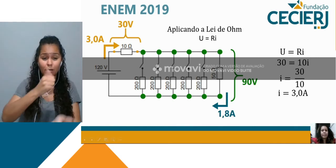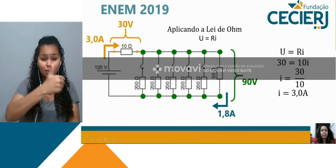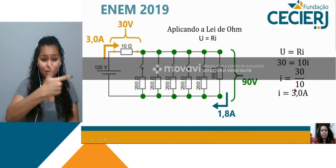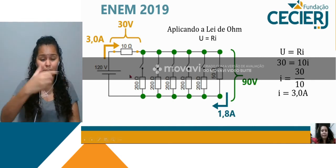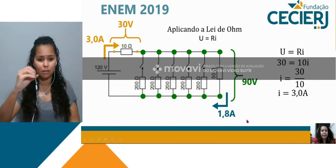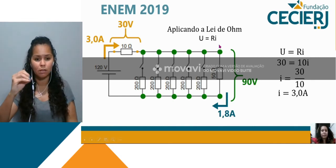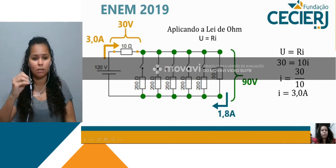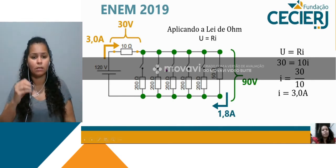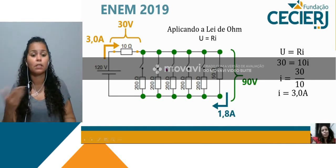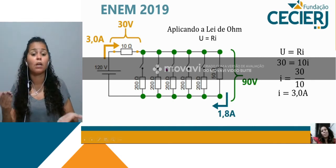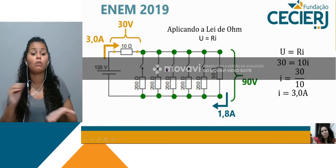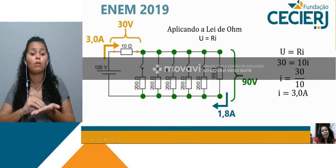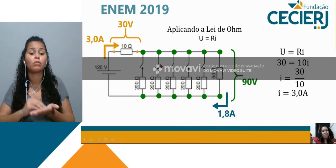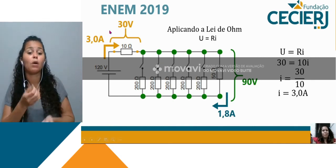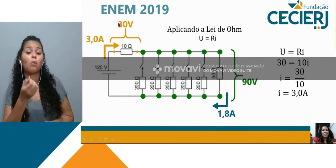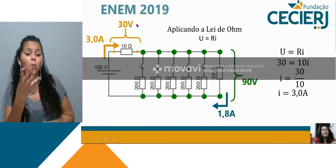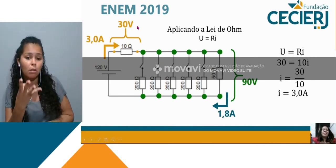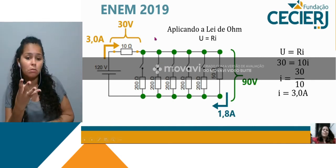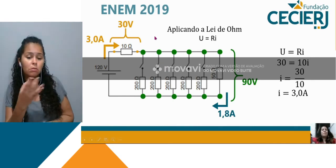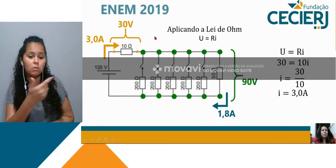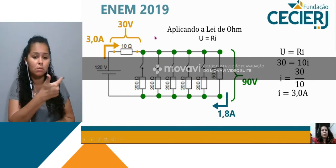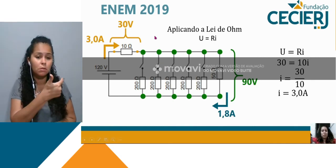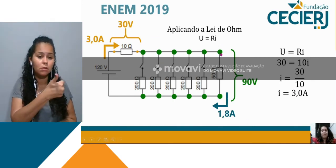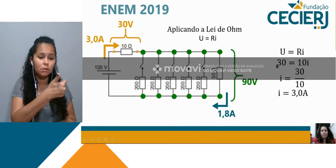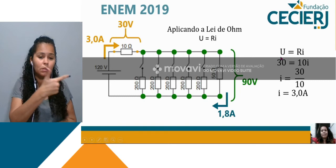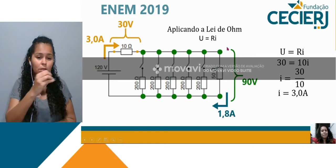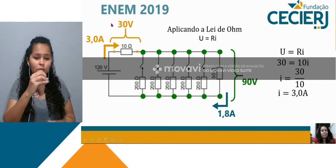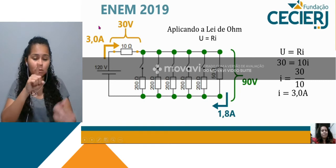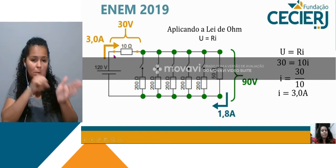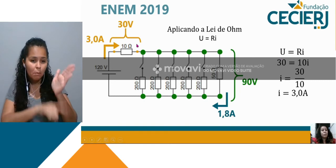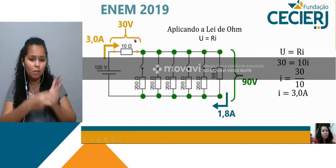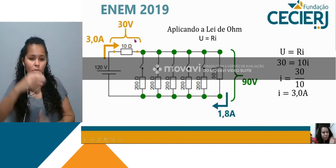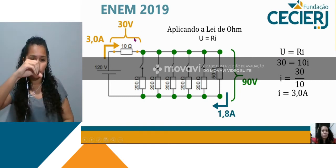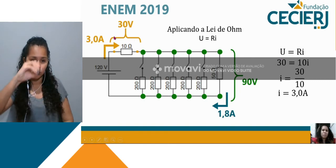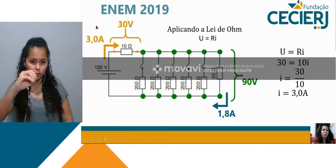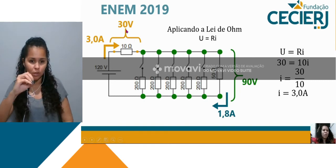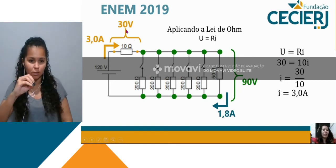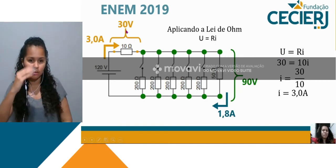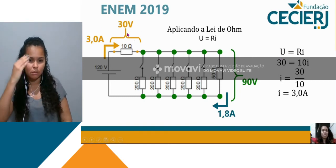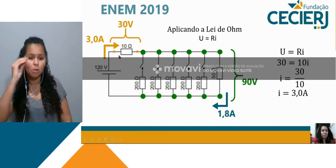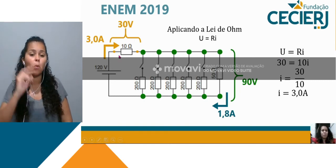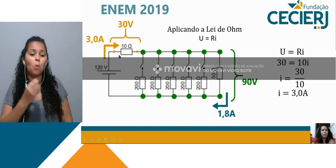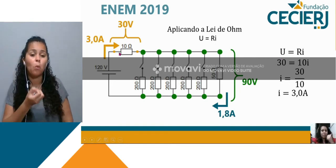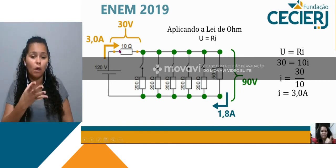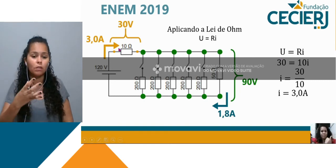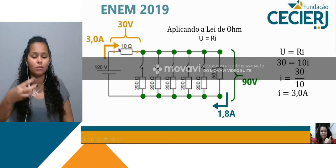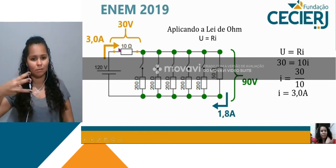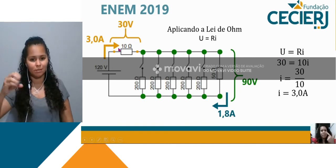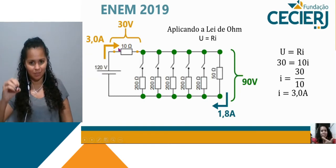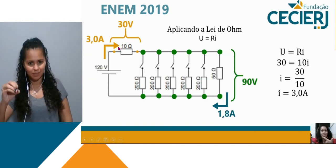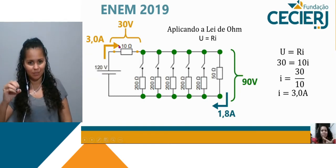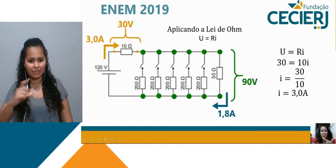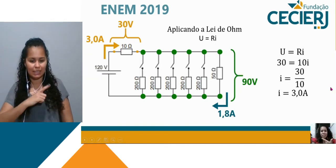para esse ramo em paralelo, quanto que sobra para o cabo? 120 menos 90, 30. Então, eu também consigo calcular a corrente aqui, porque eu tenho